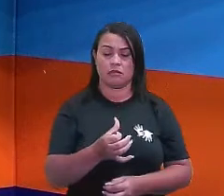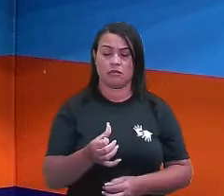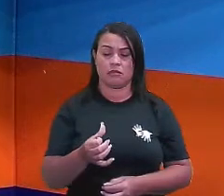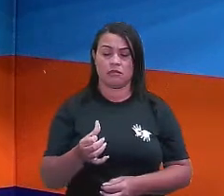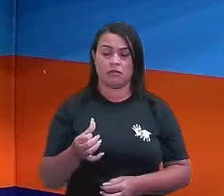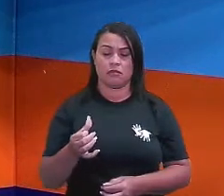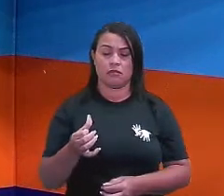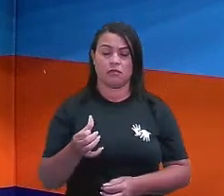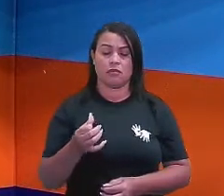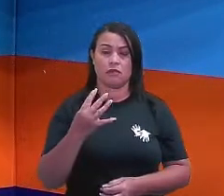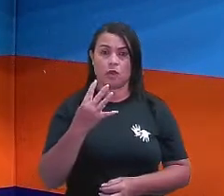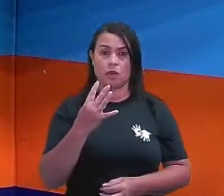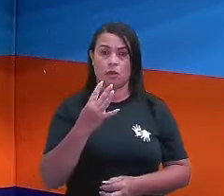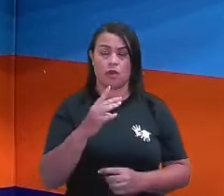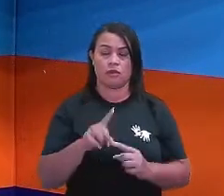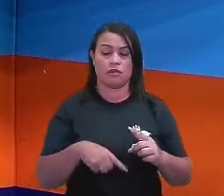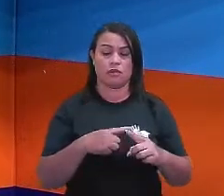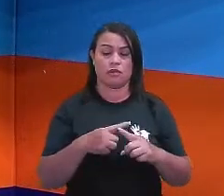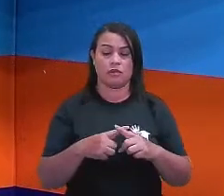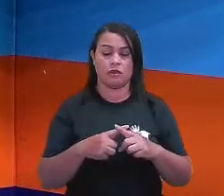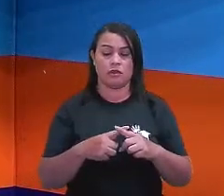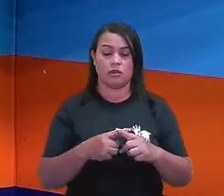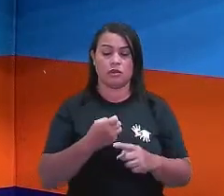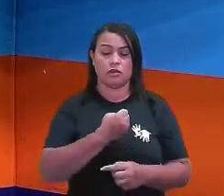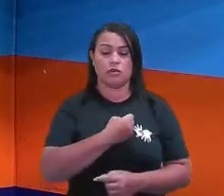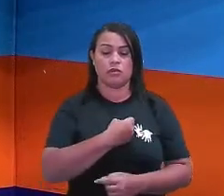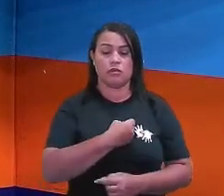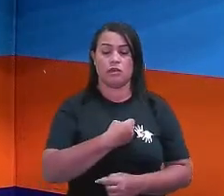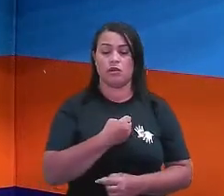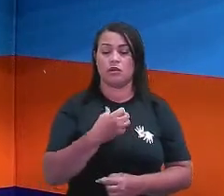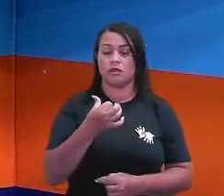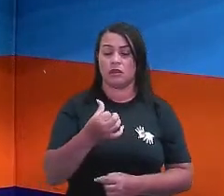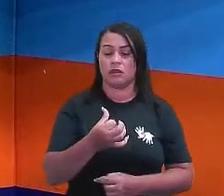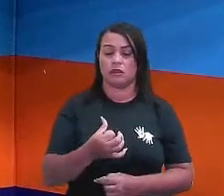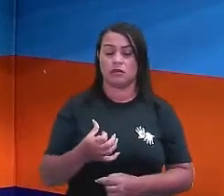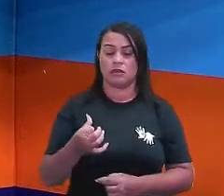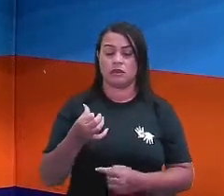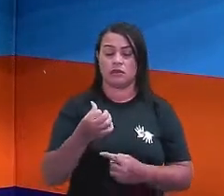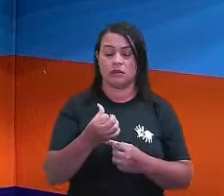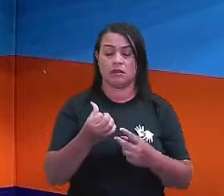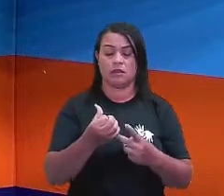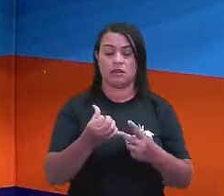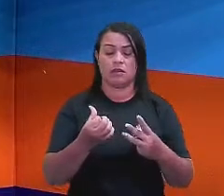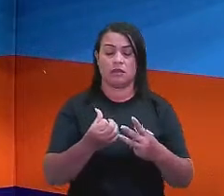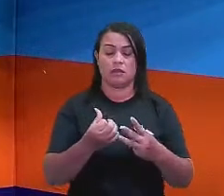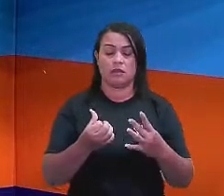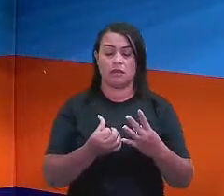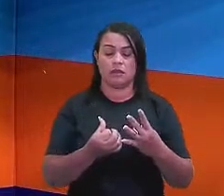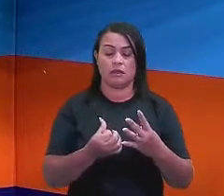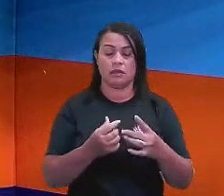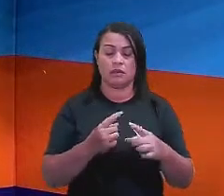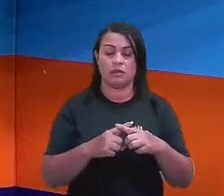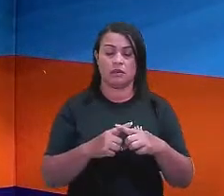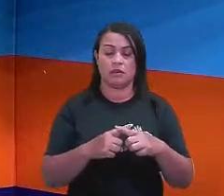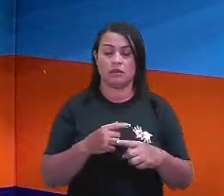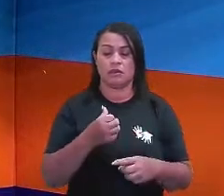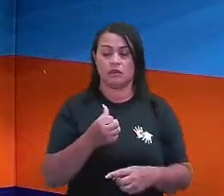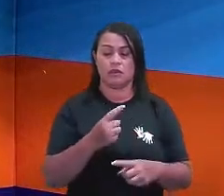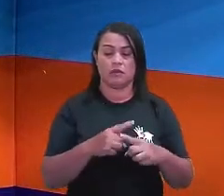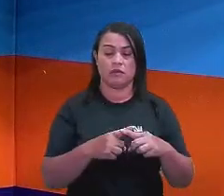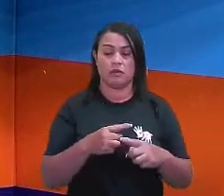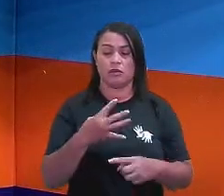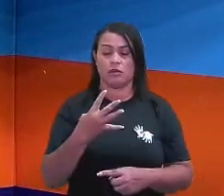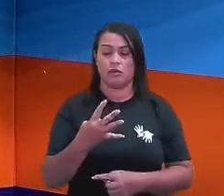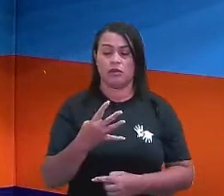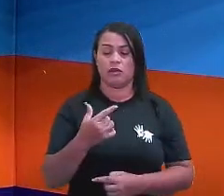4 vezes o número 6. Ou 6 mais 6 mais 6 mais 6. 6 vezes 4, 24, ou 4 vezes